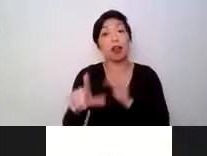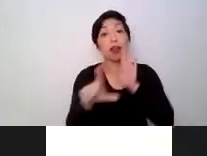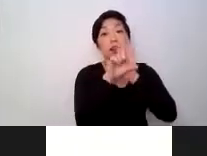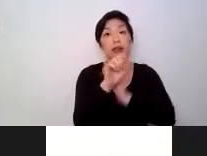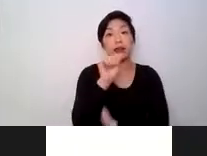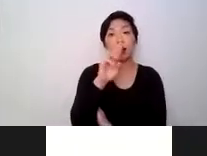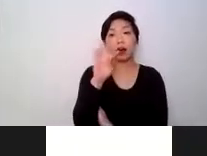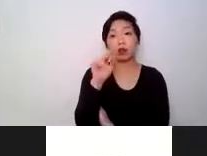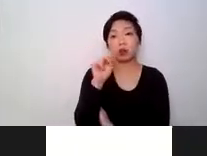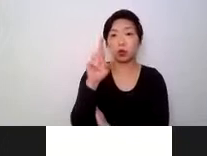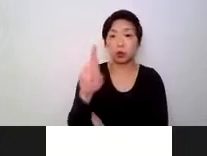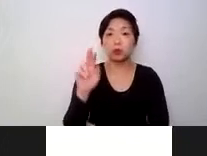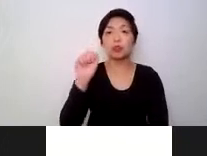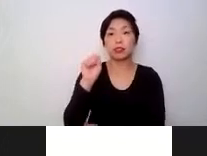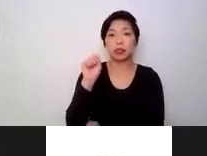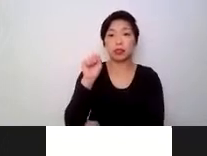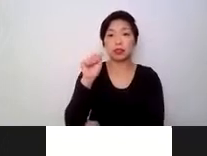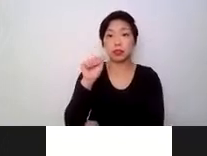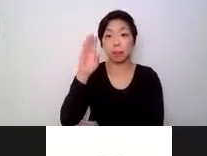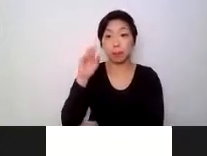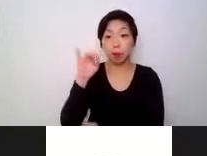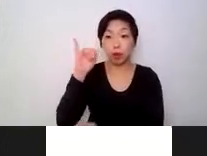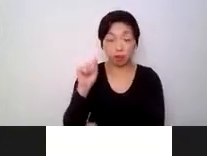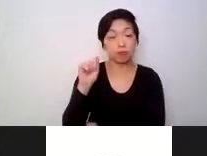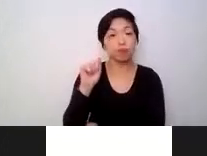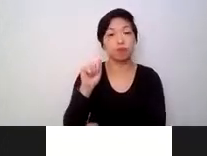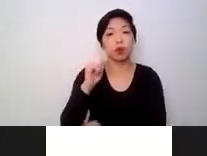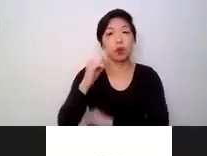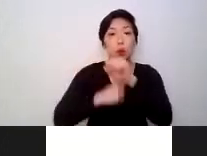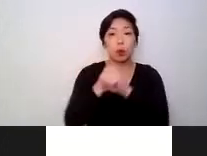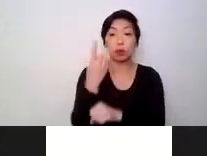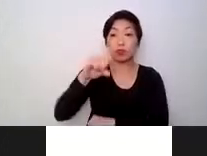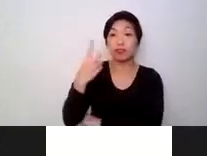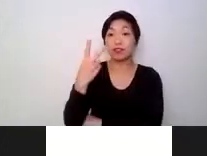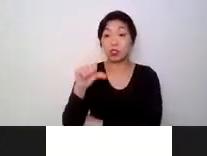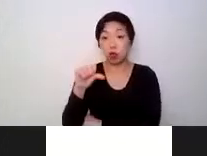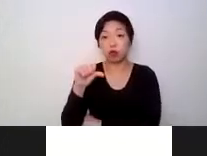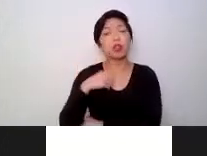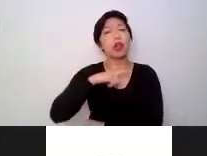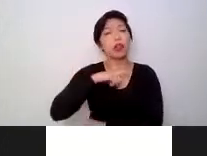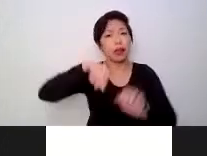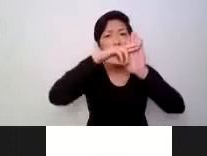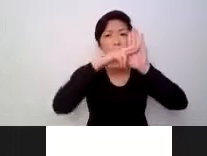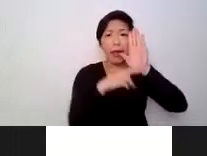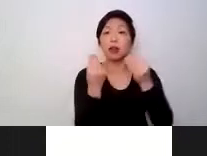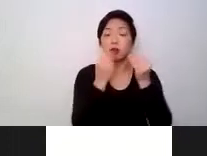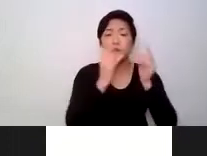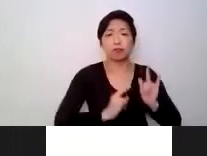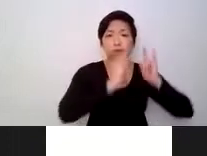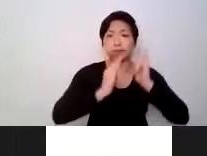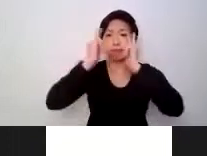possibilitar o crescimento vertical, estabelecer as regras desse crescimento vertical, aliado a essas